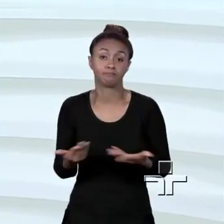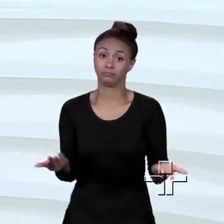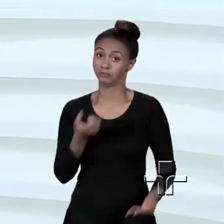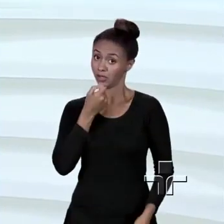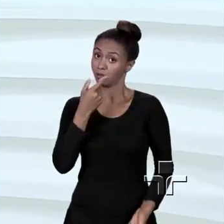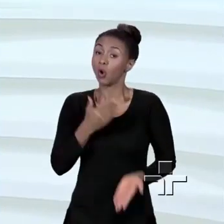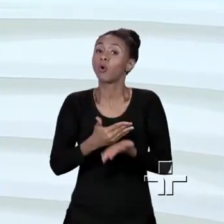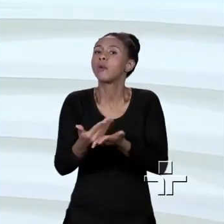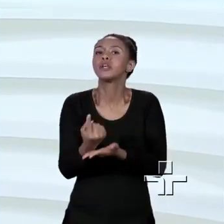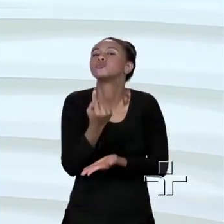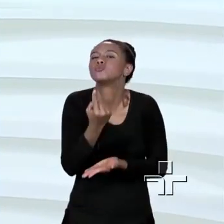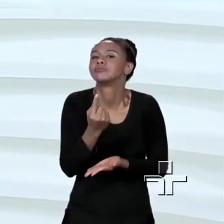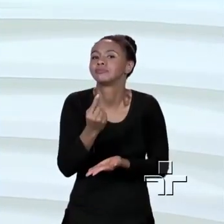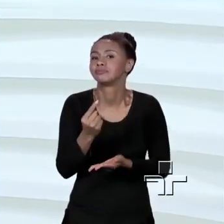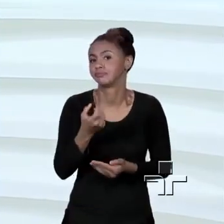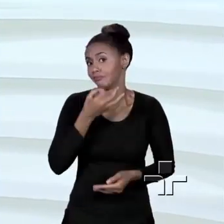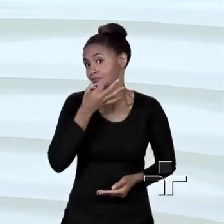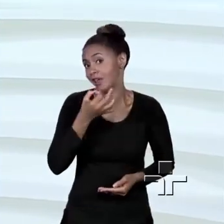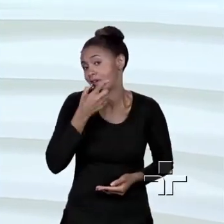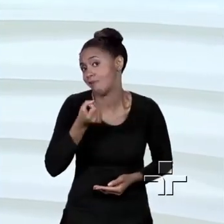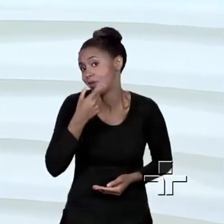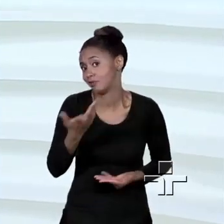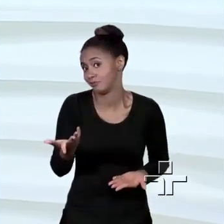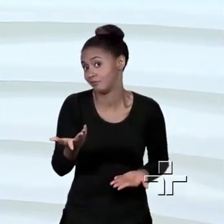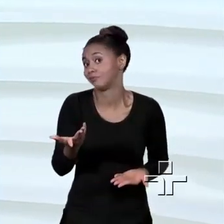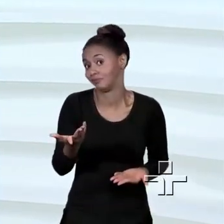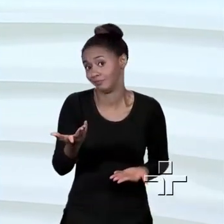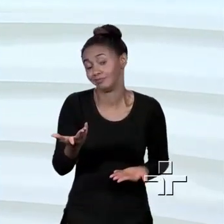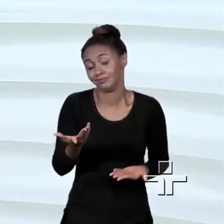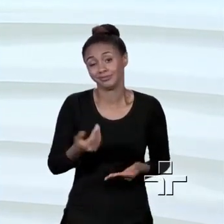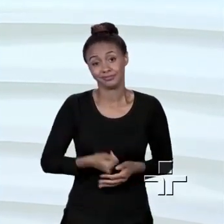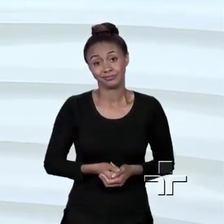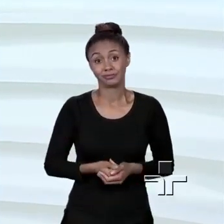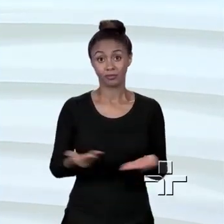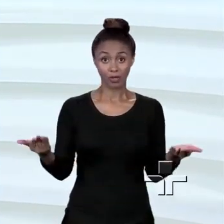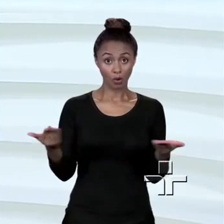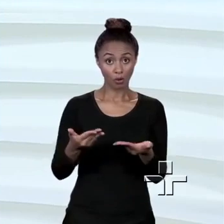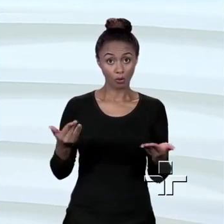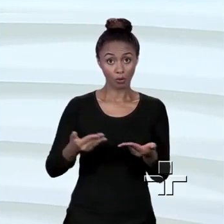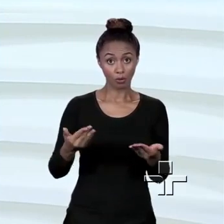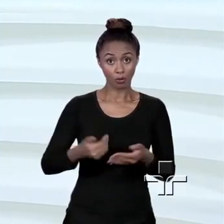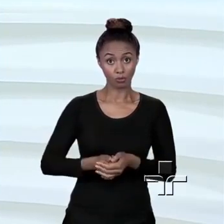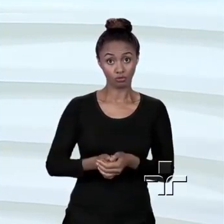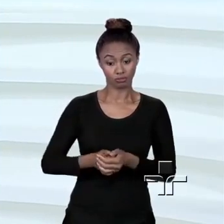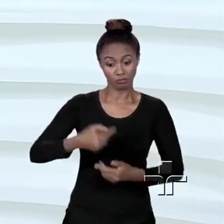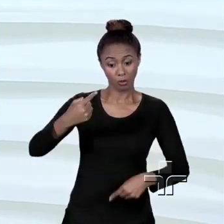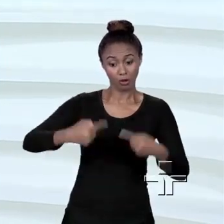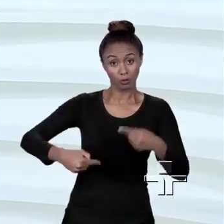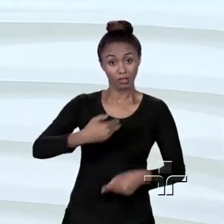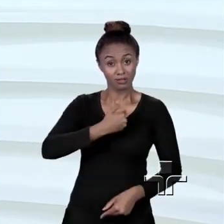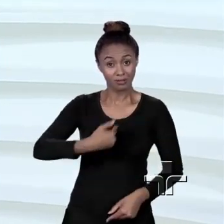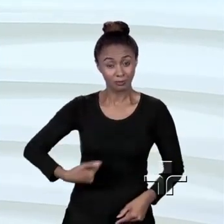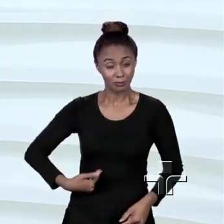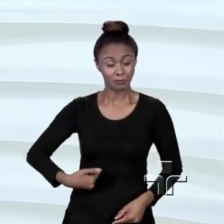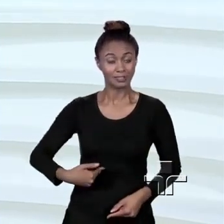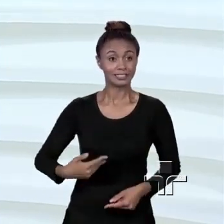para começar, né? E hoje, a política pública mais